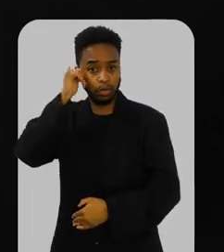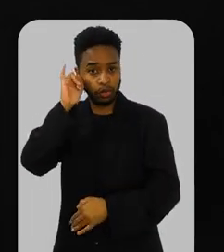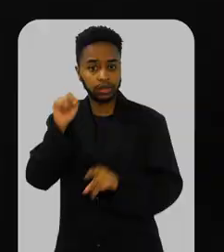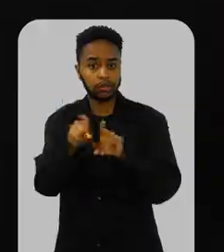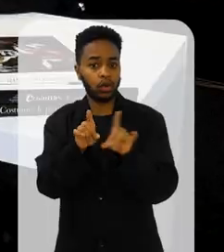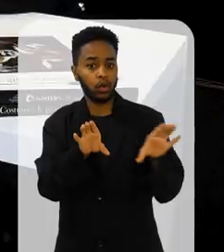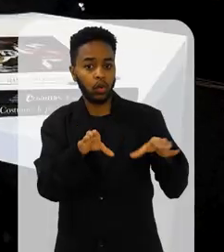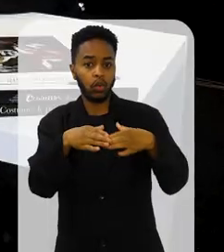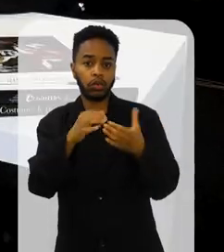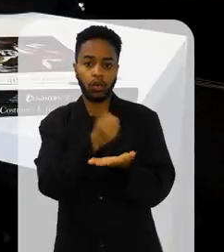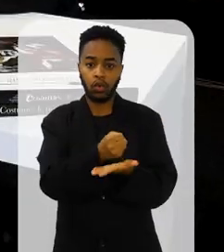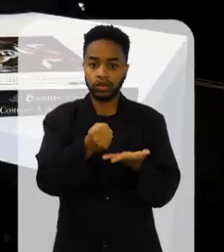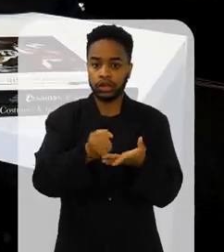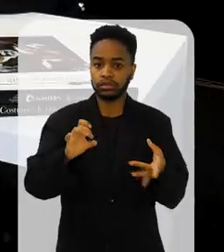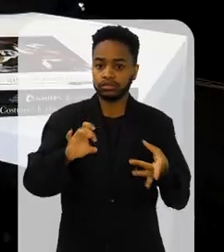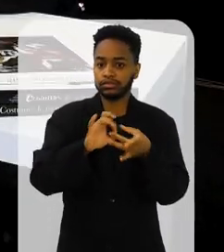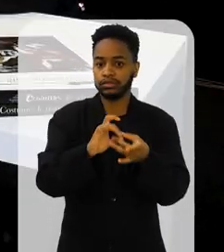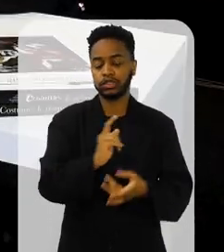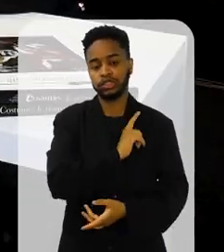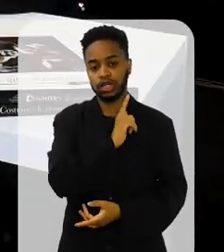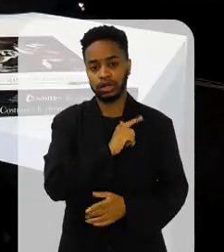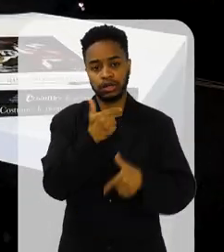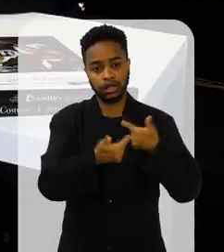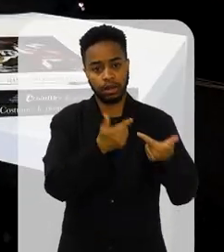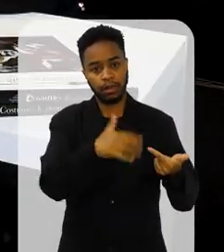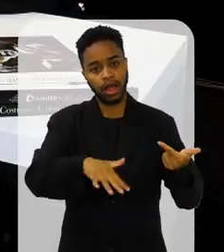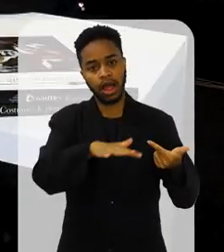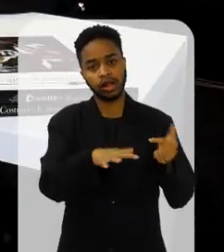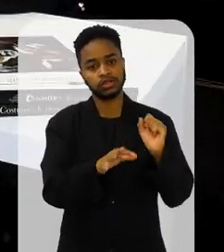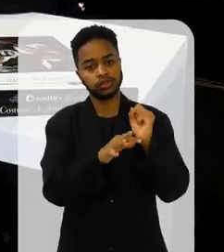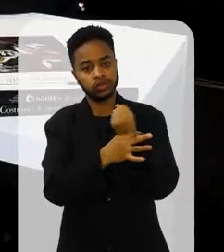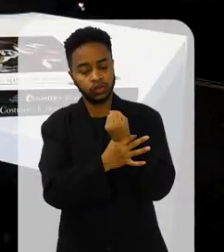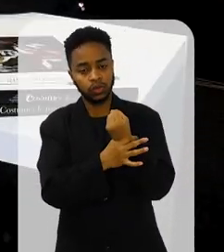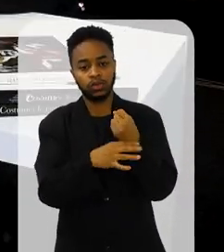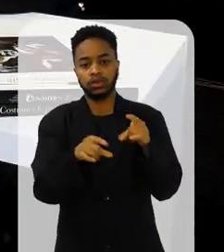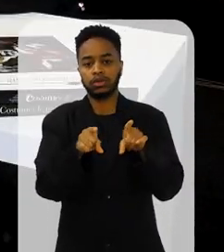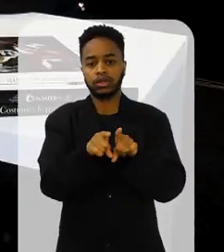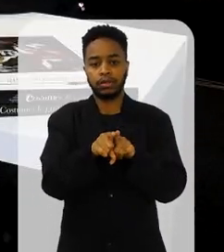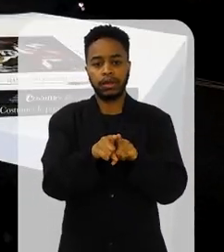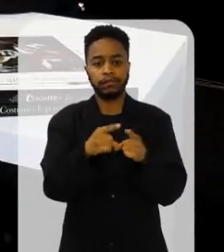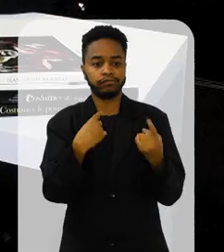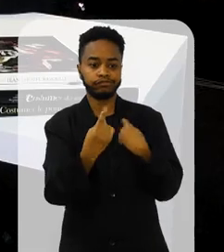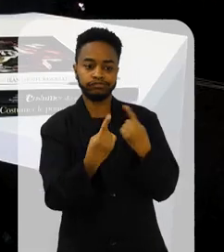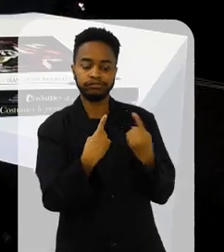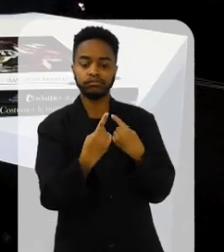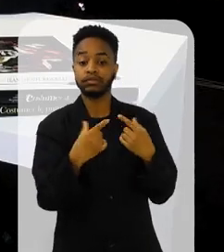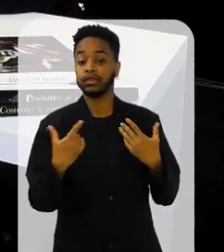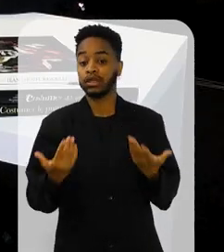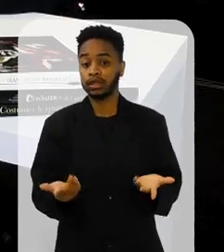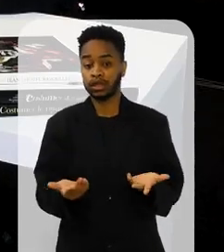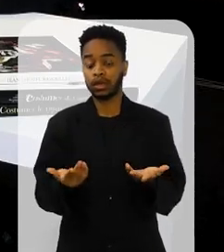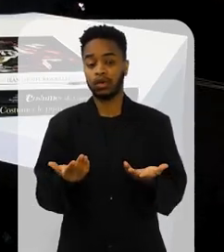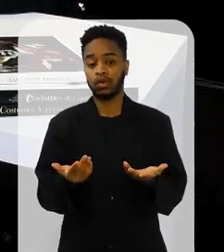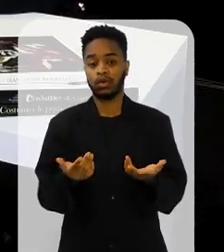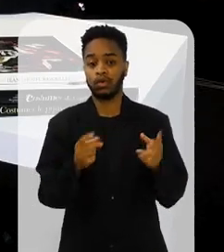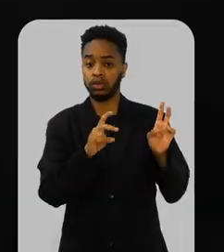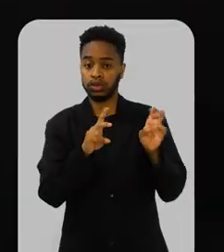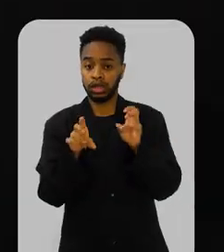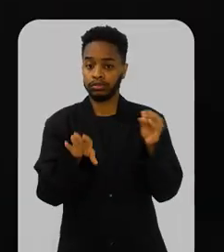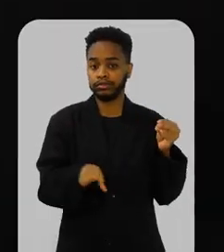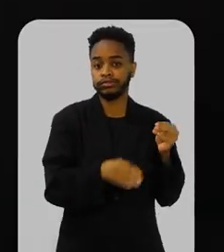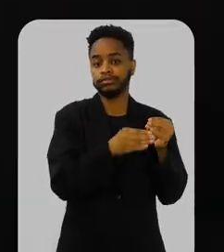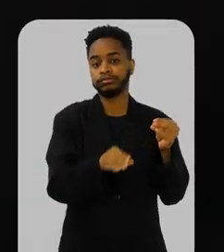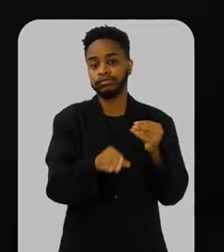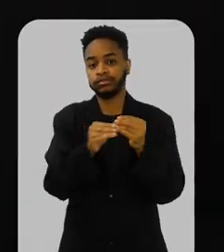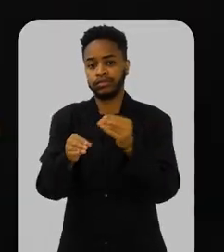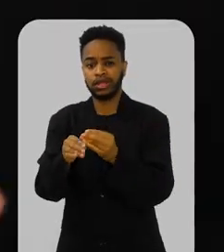das equipes que são contratadas para essa gerência específica de segurança, do ir e vir também. Então, assim, e isso foi